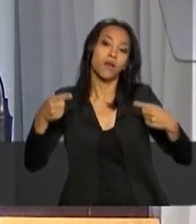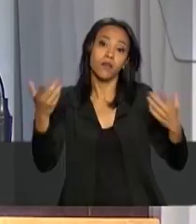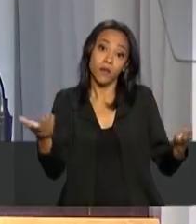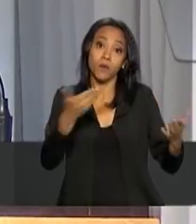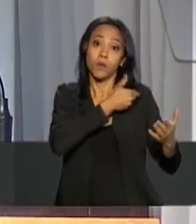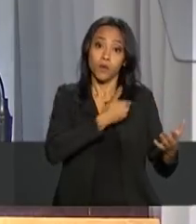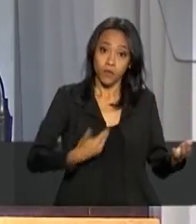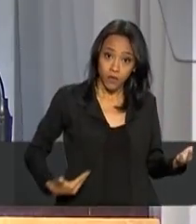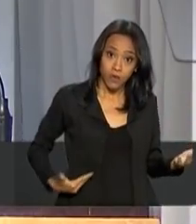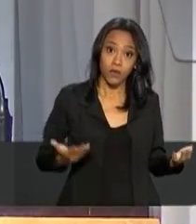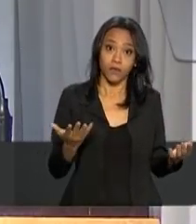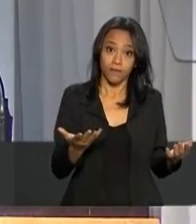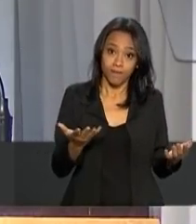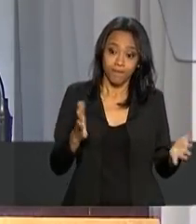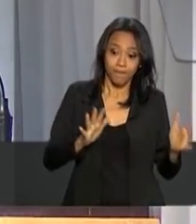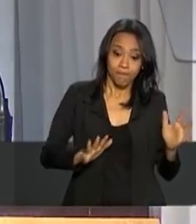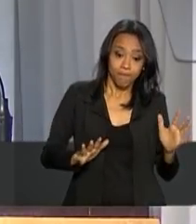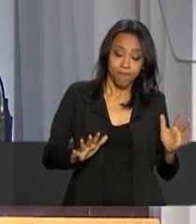tome